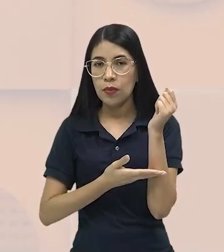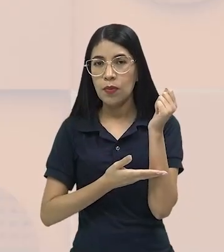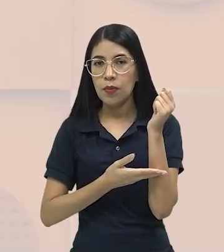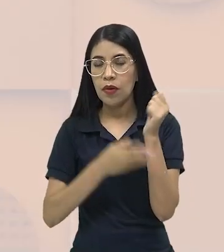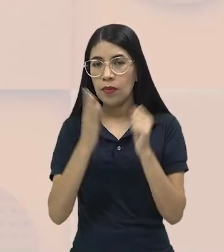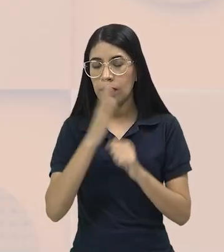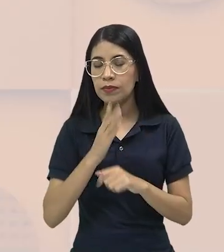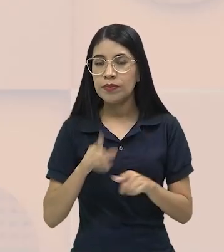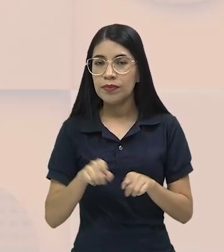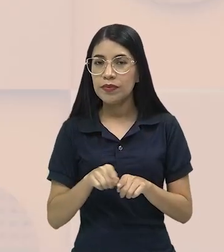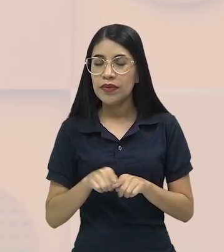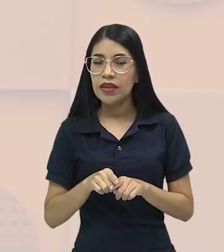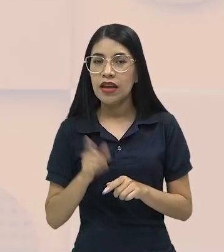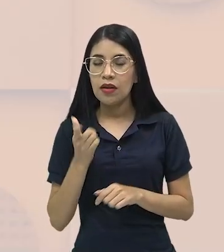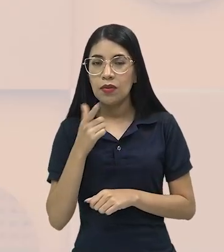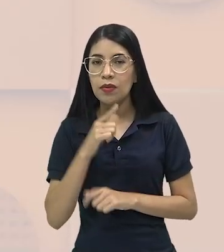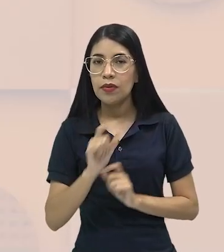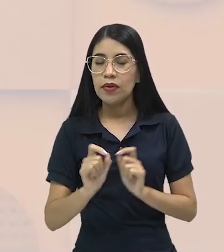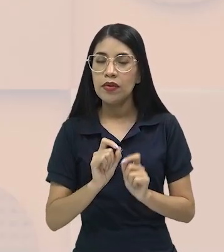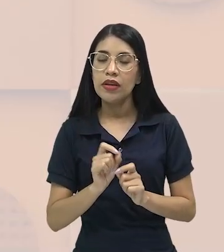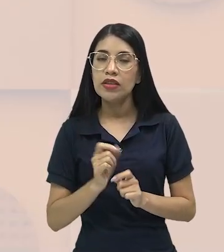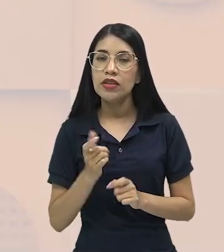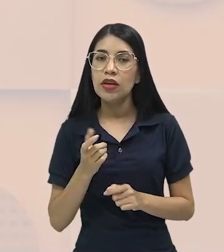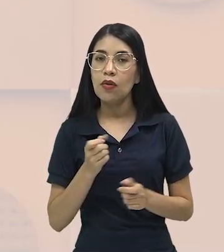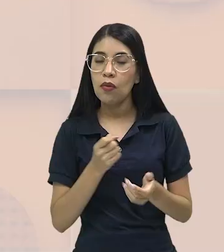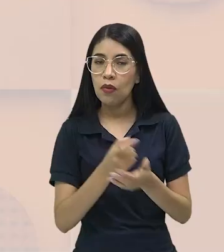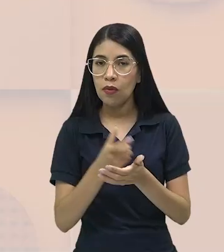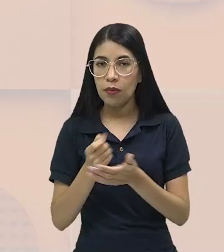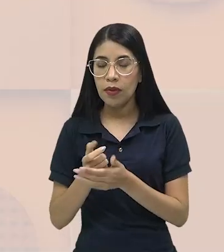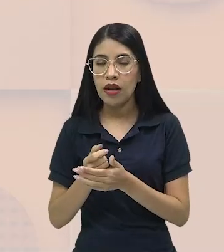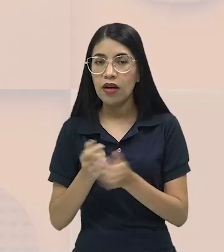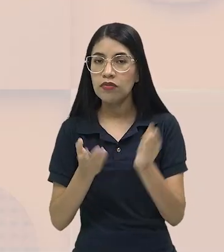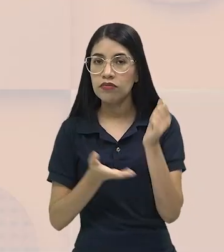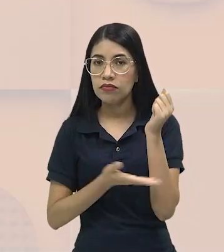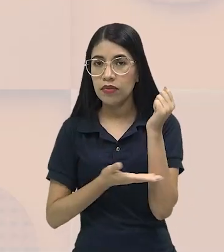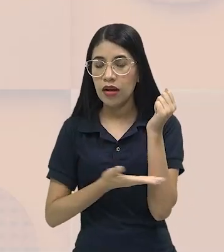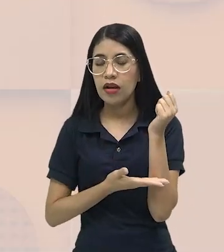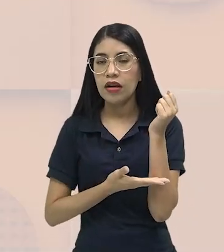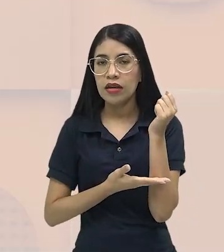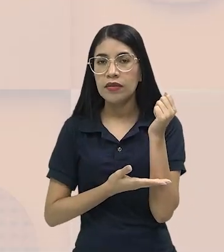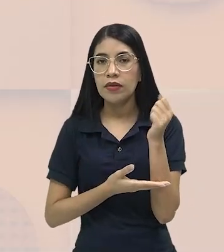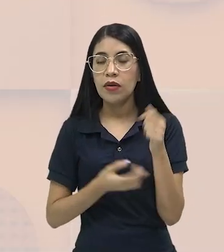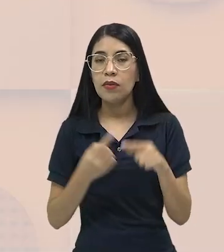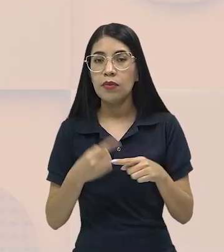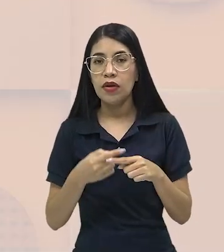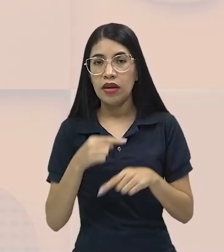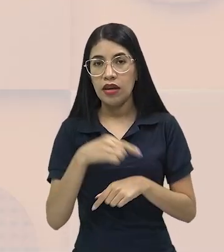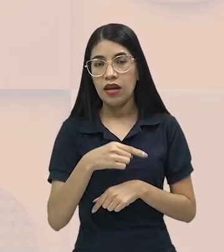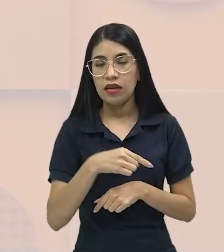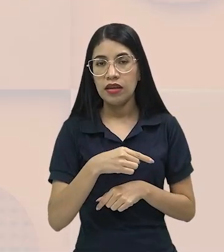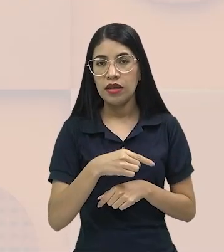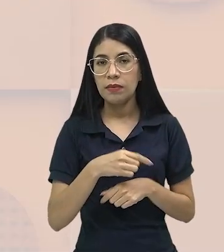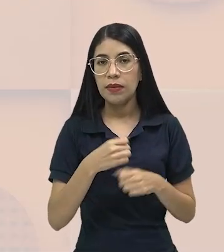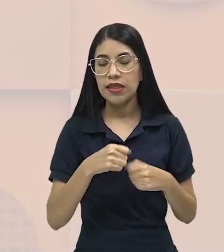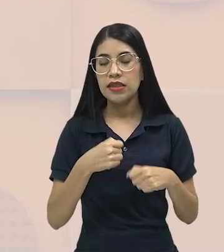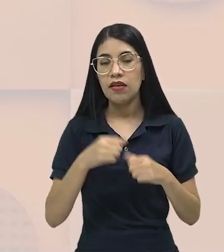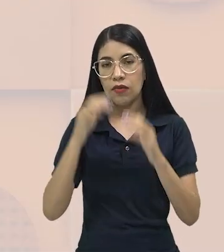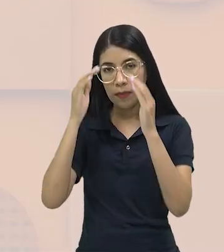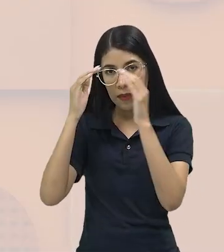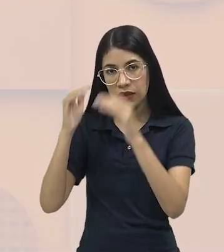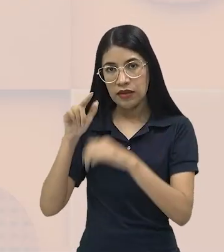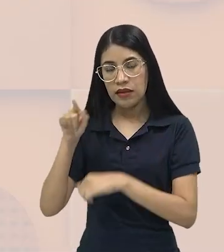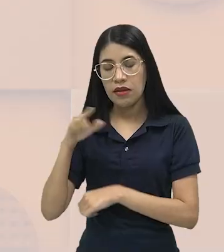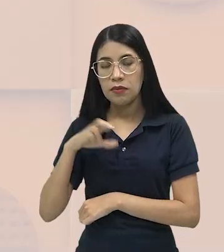de obter esse bem. Tá? Por quê? Porque nós éramos colônia de Portugal e na época